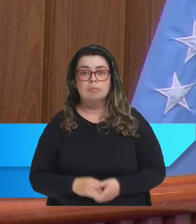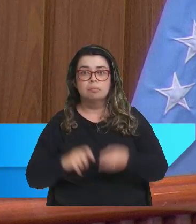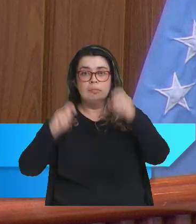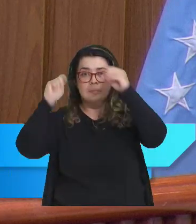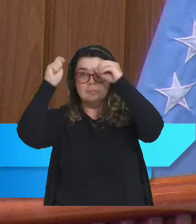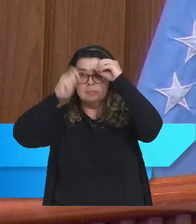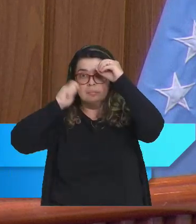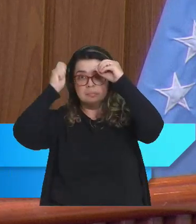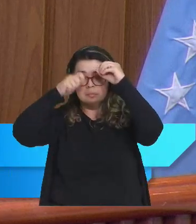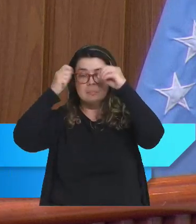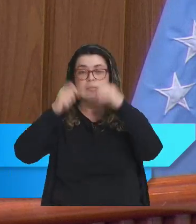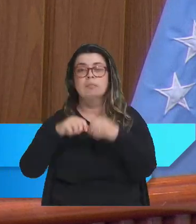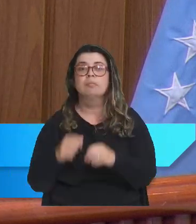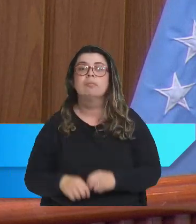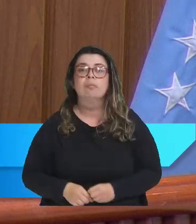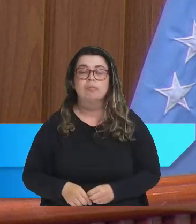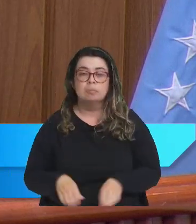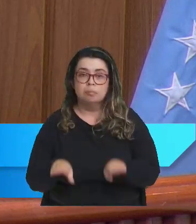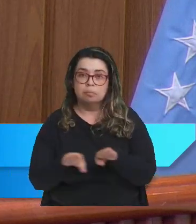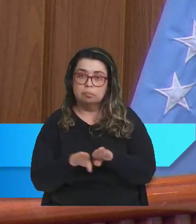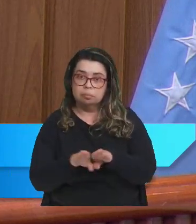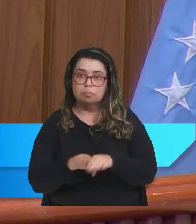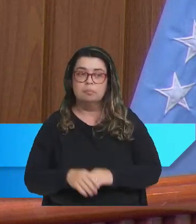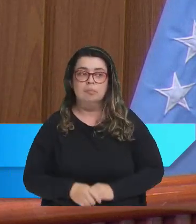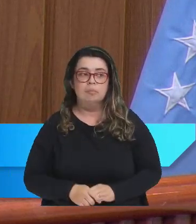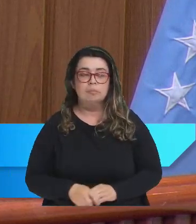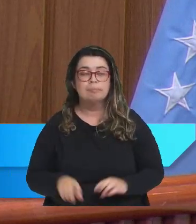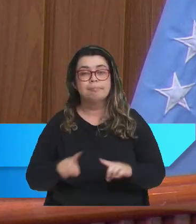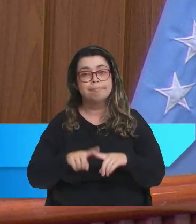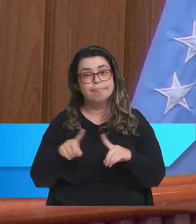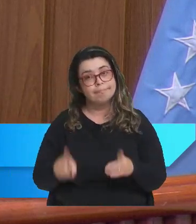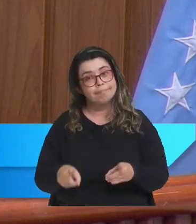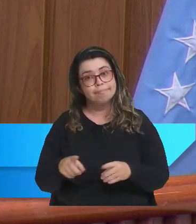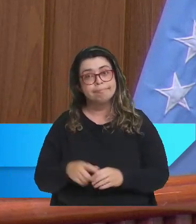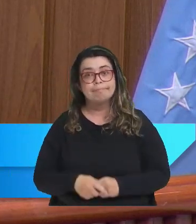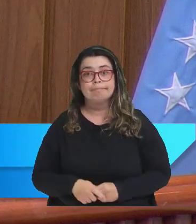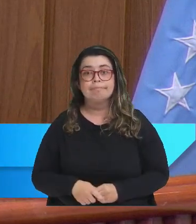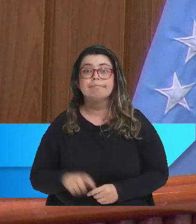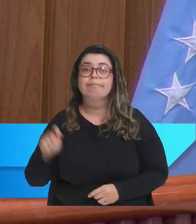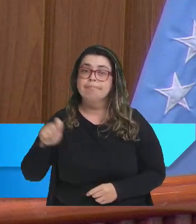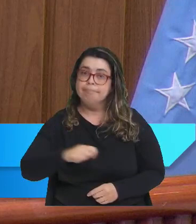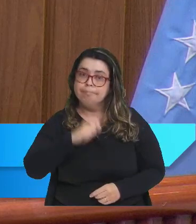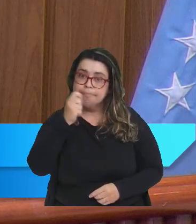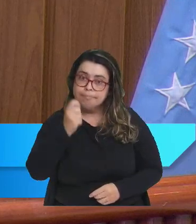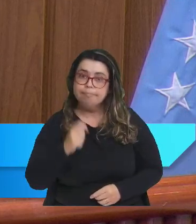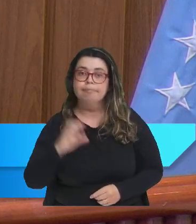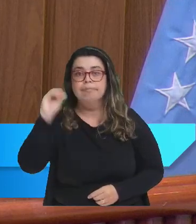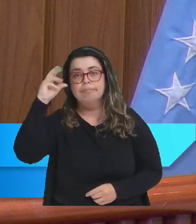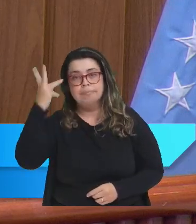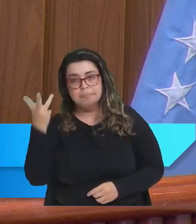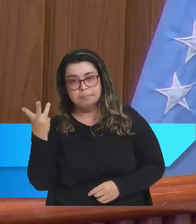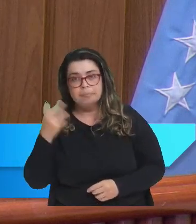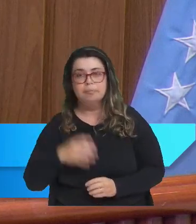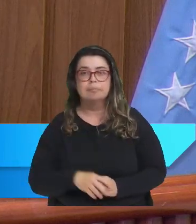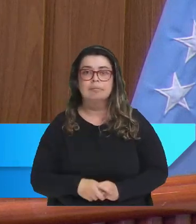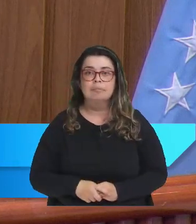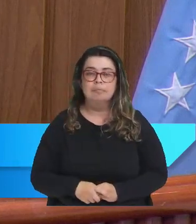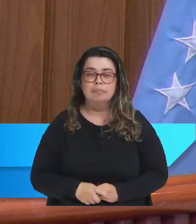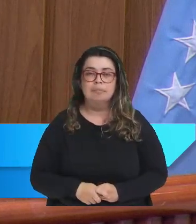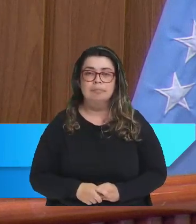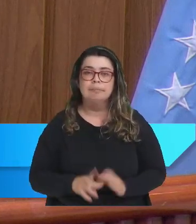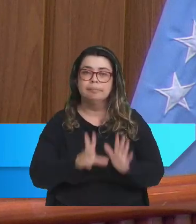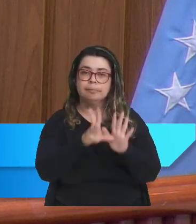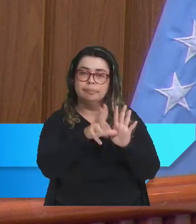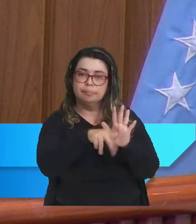câmera de segurança, mas não está impedindo que esses marginais